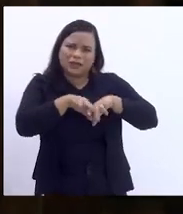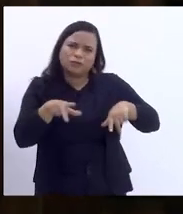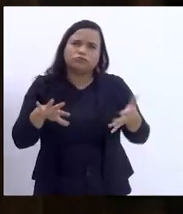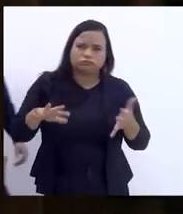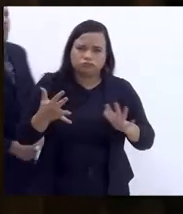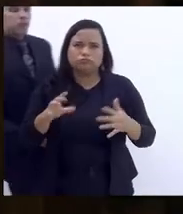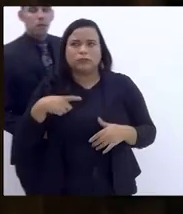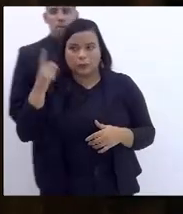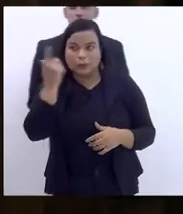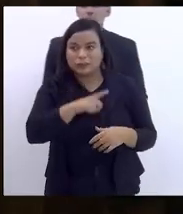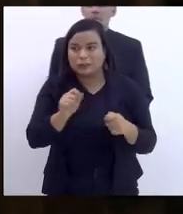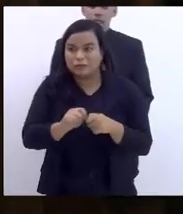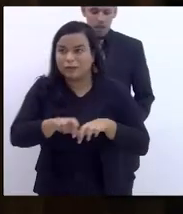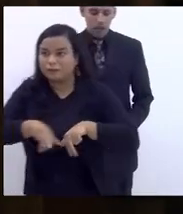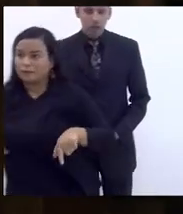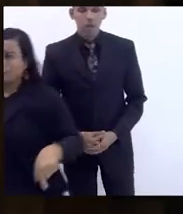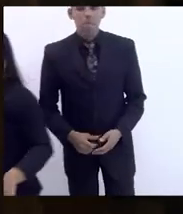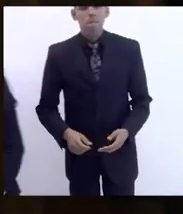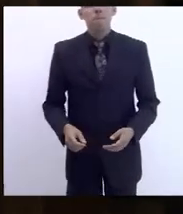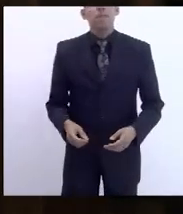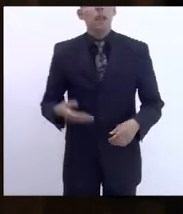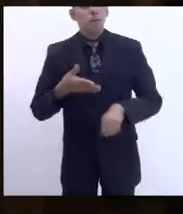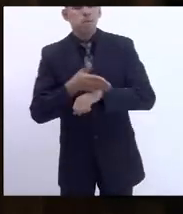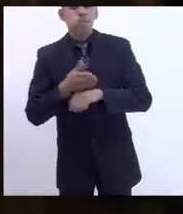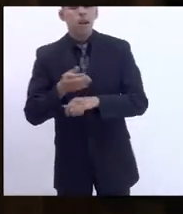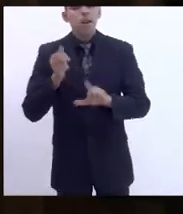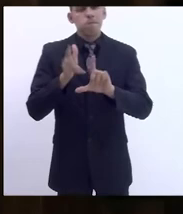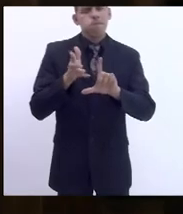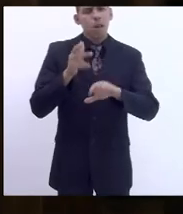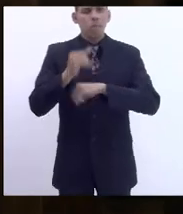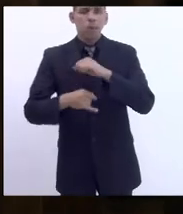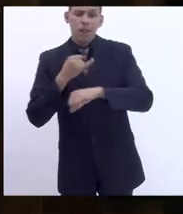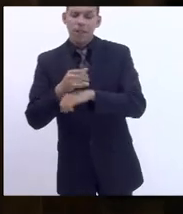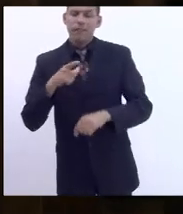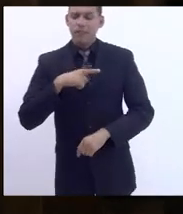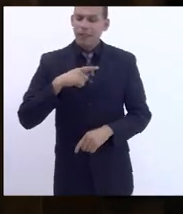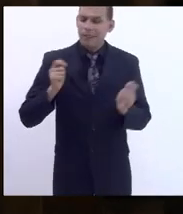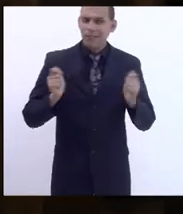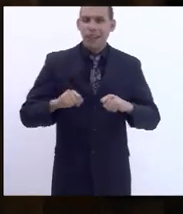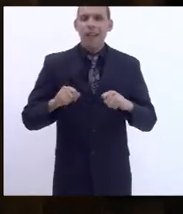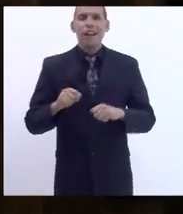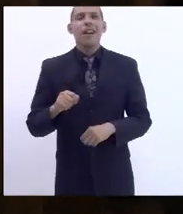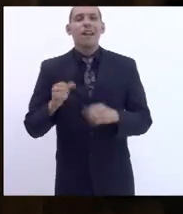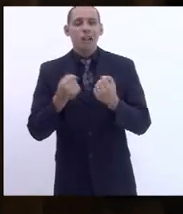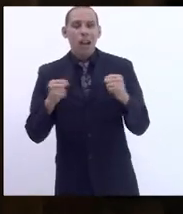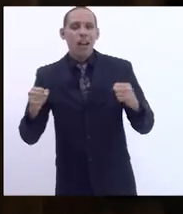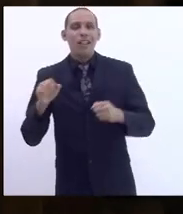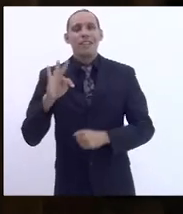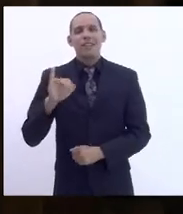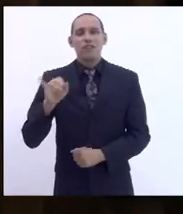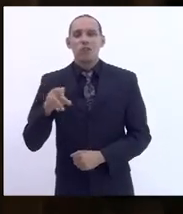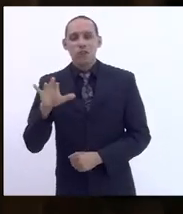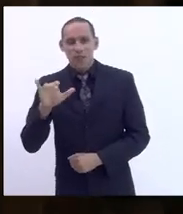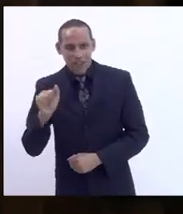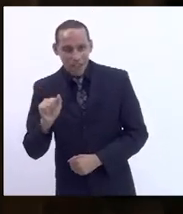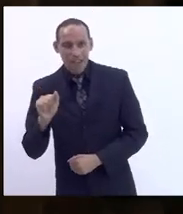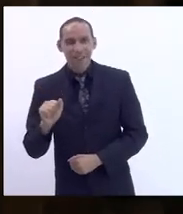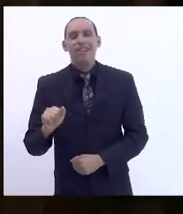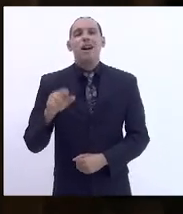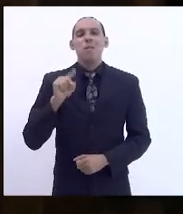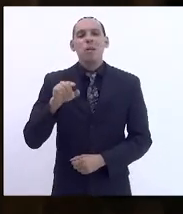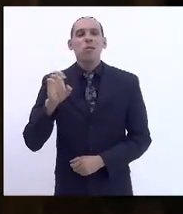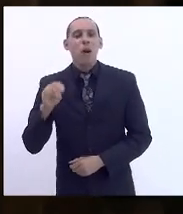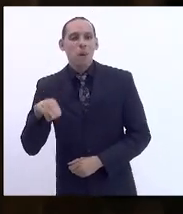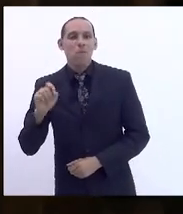é eu posso fazer participações online entendeu tudo direitinho tá então acredite Juca fsb.com.br